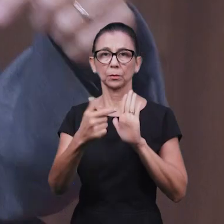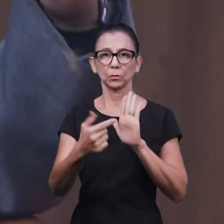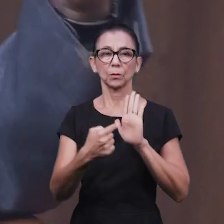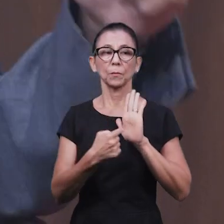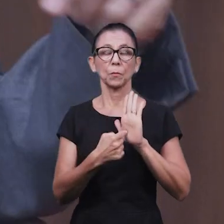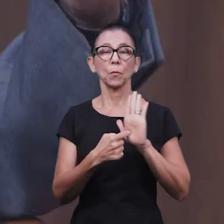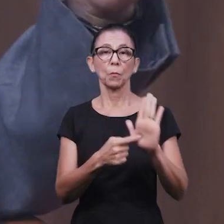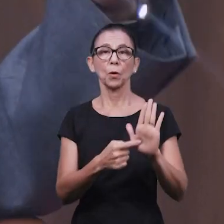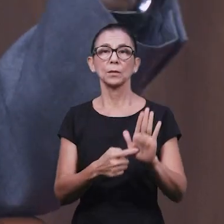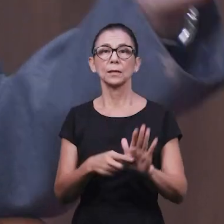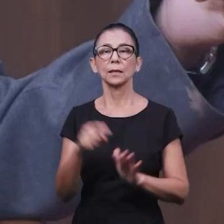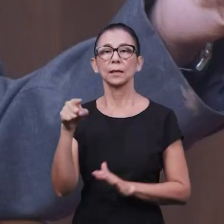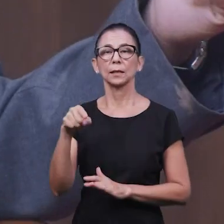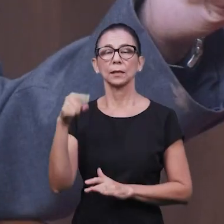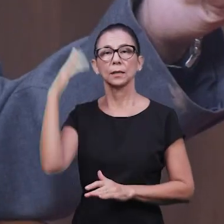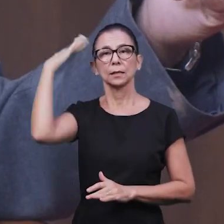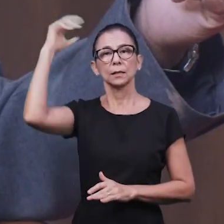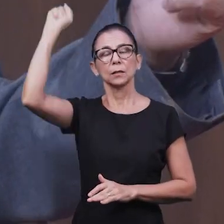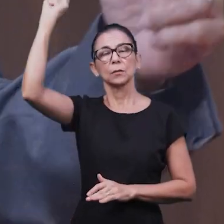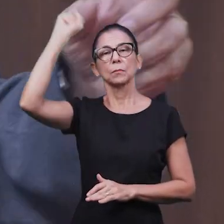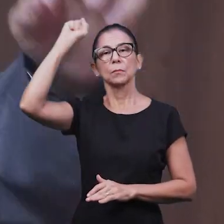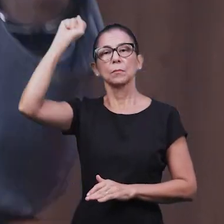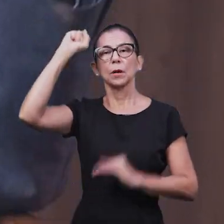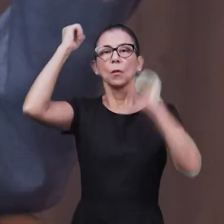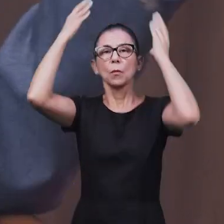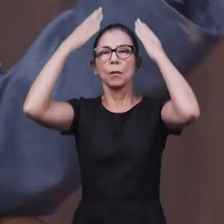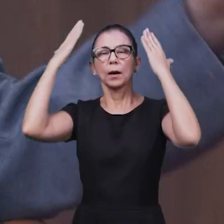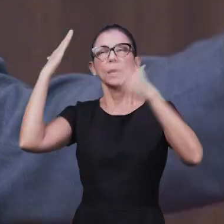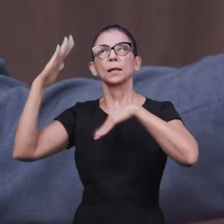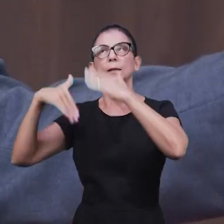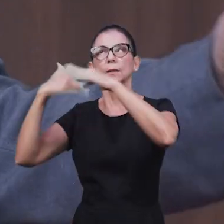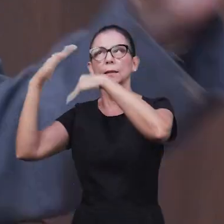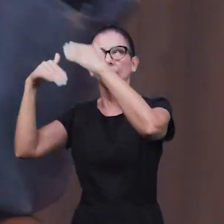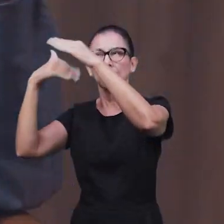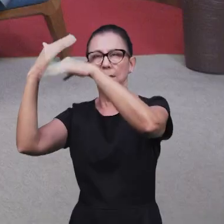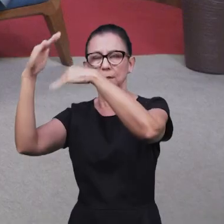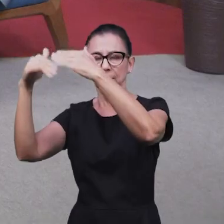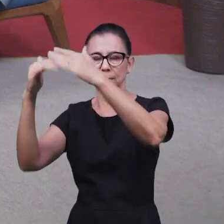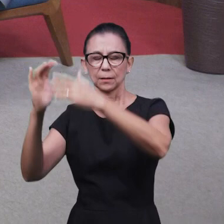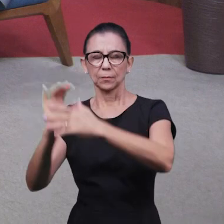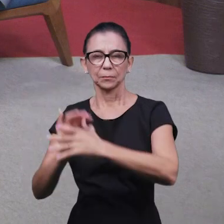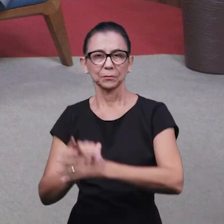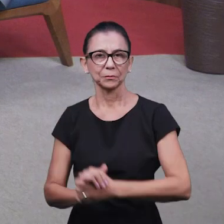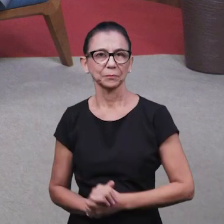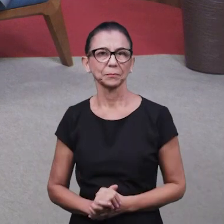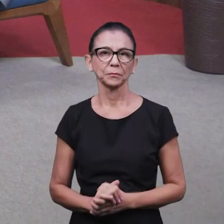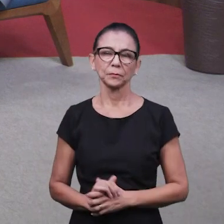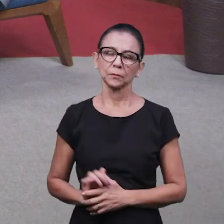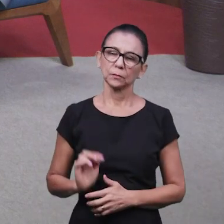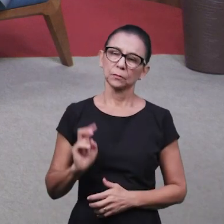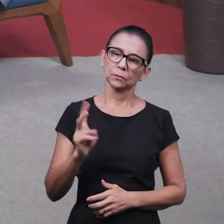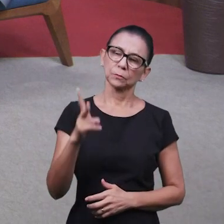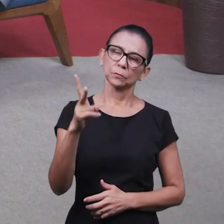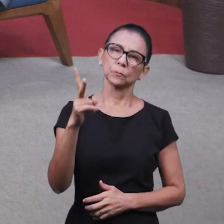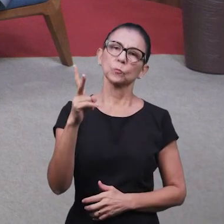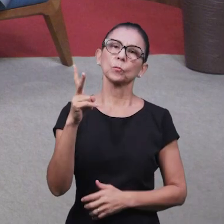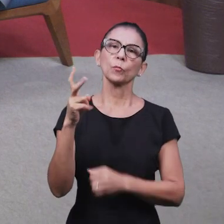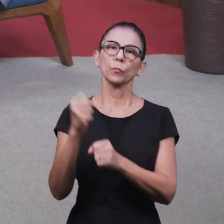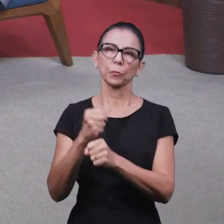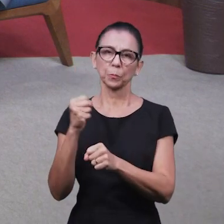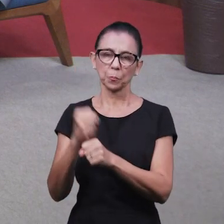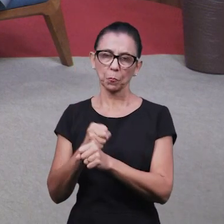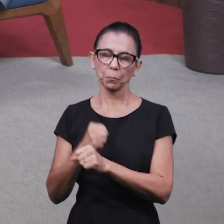de Salomão foi confirmado. Ou seja, fortaleceu Davi, fortaleceu Salomão. Quer dizer, a obra ela é